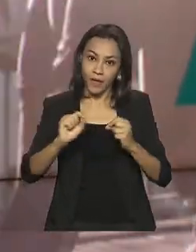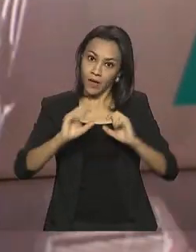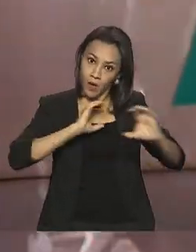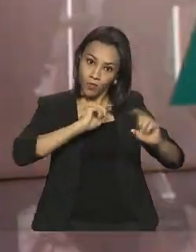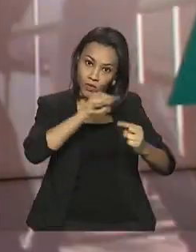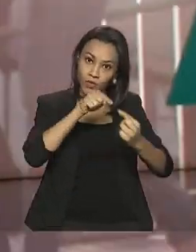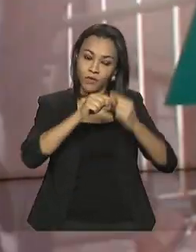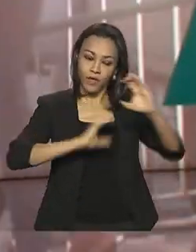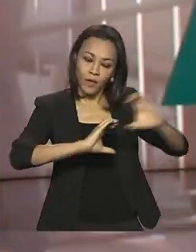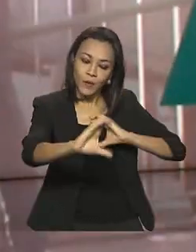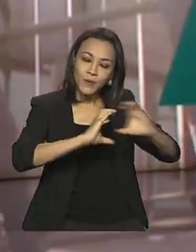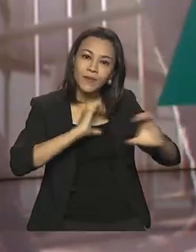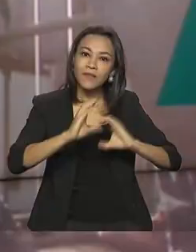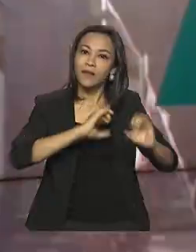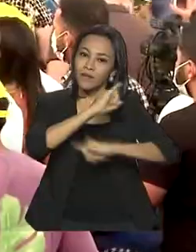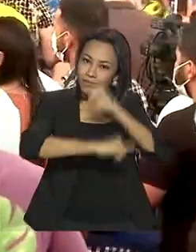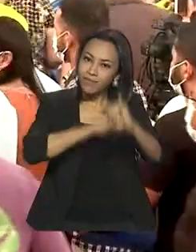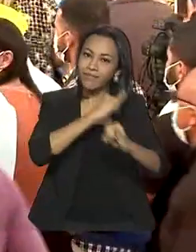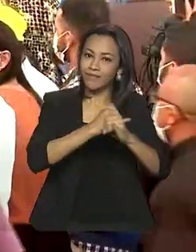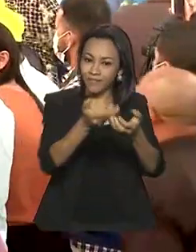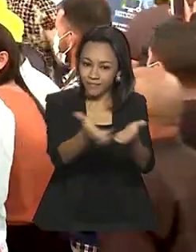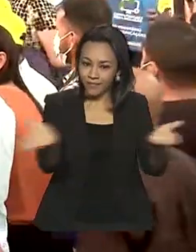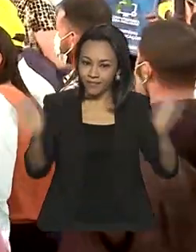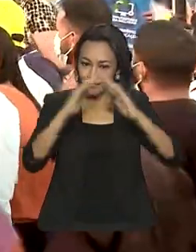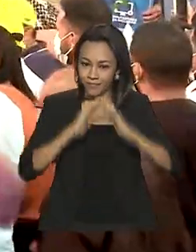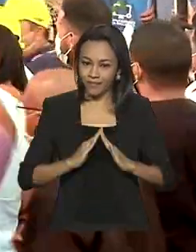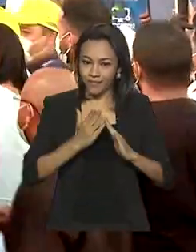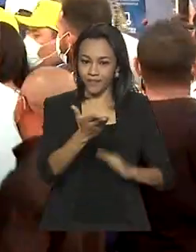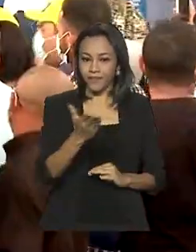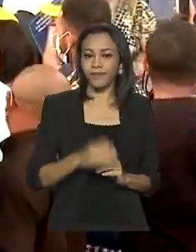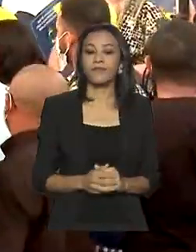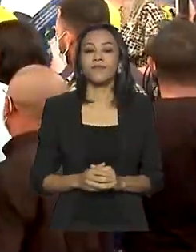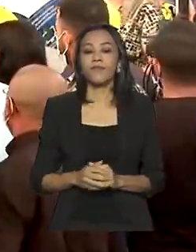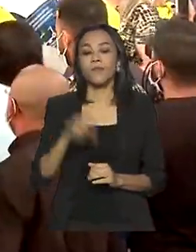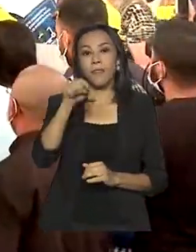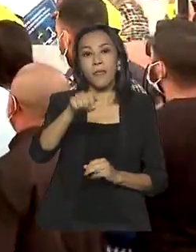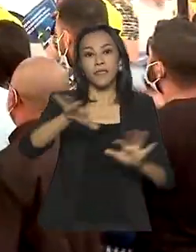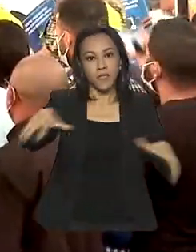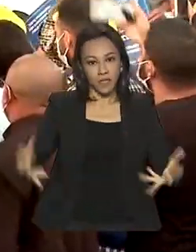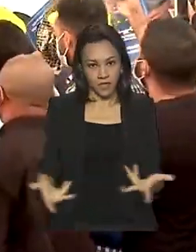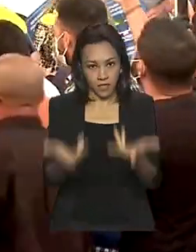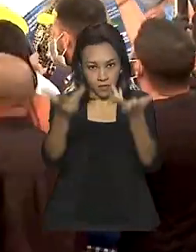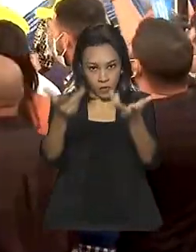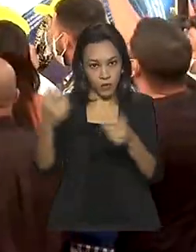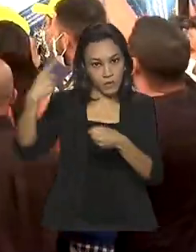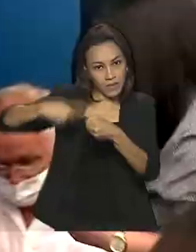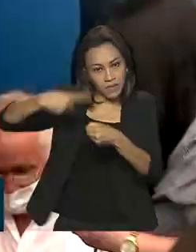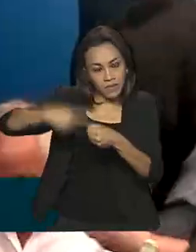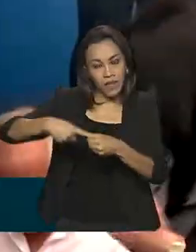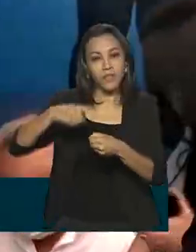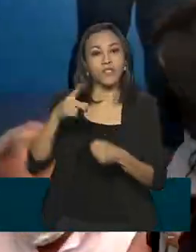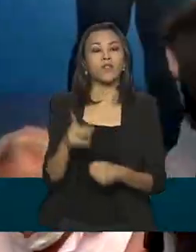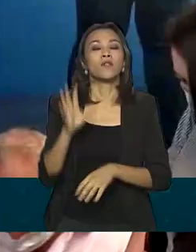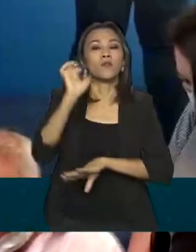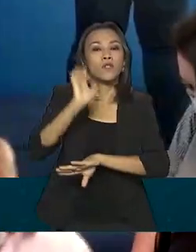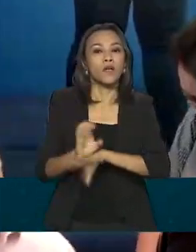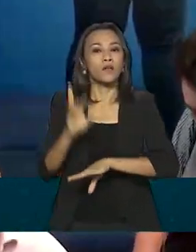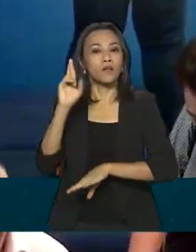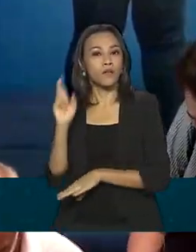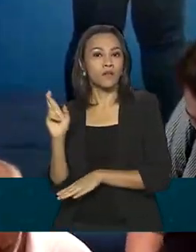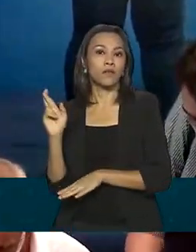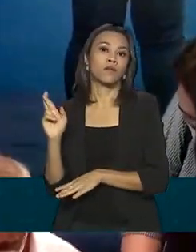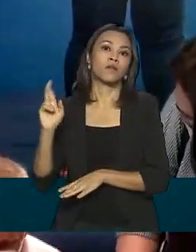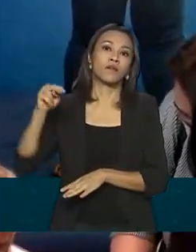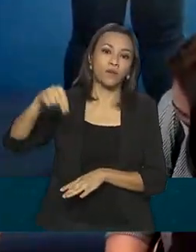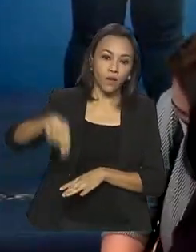digital aos moradores do estado. Em uma cerimônia realizada na cidade de Potiguar de Ceará, Mirim, o ministro das